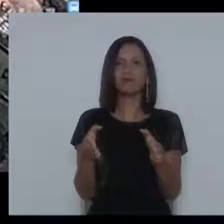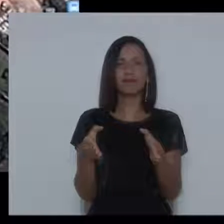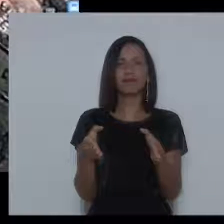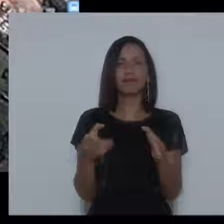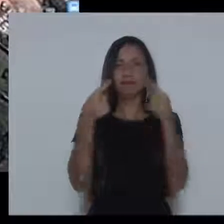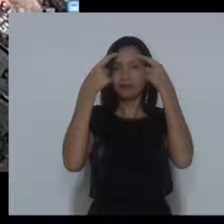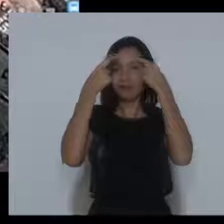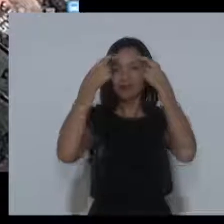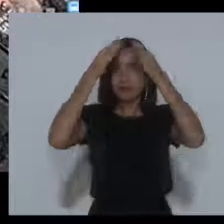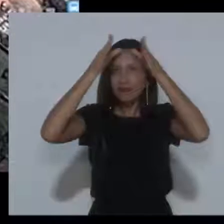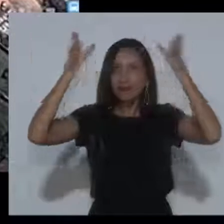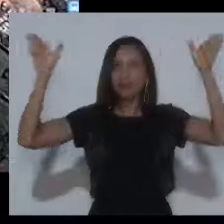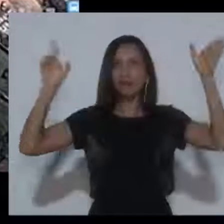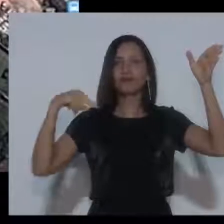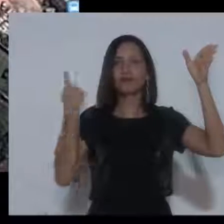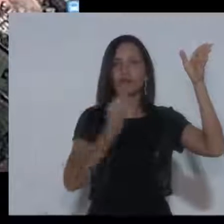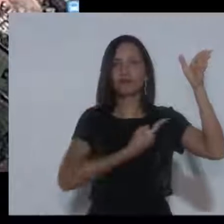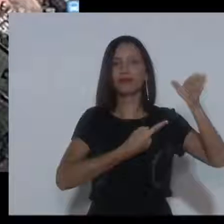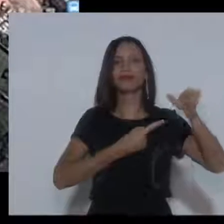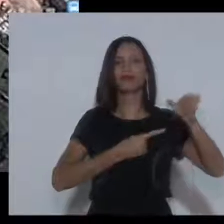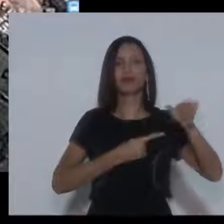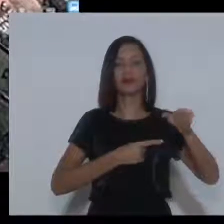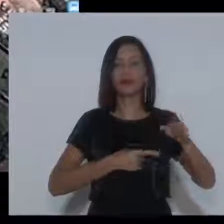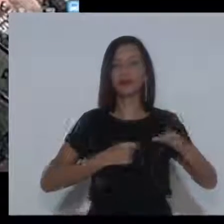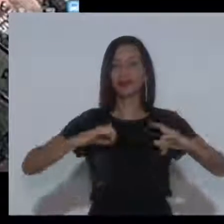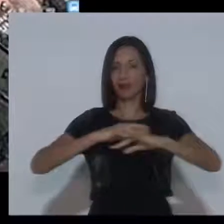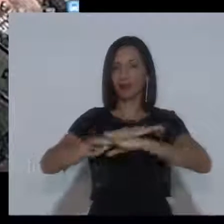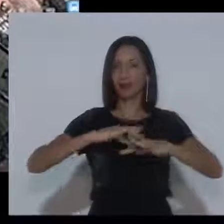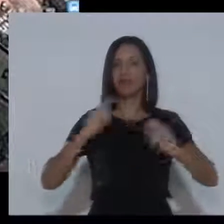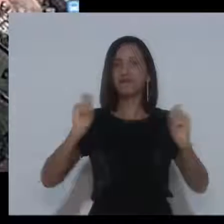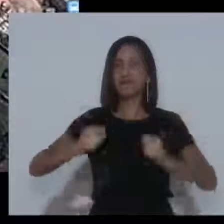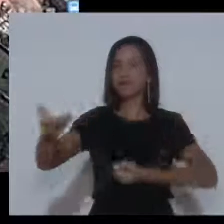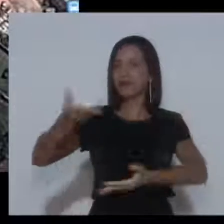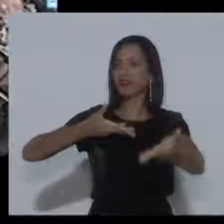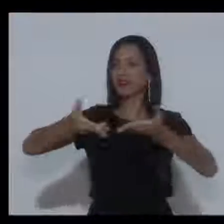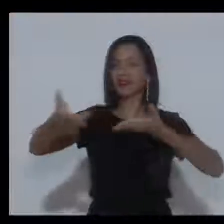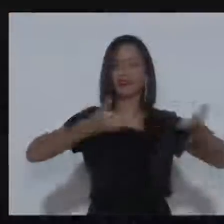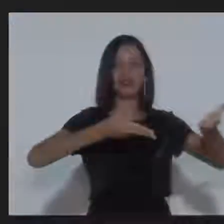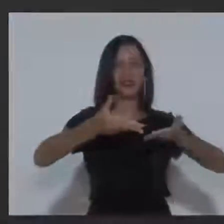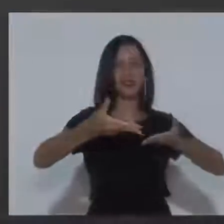maior as questões do nosso município, que vai poder atender